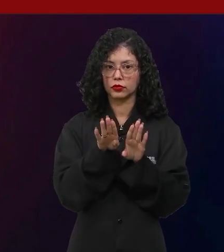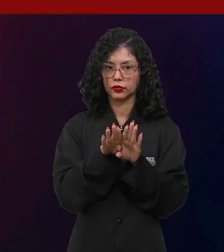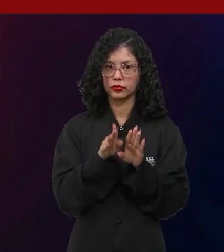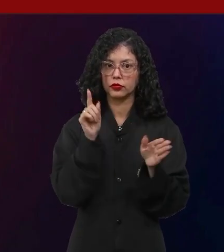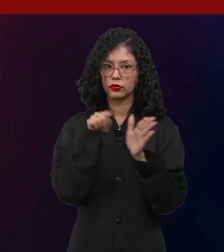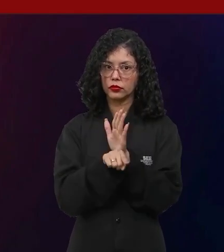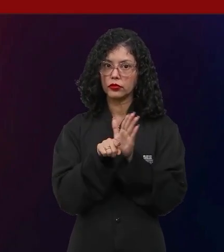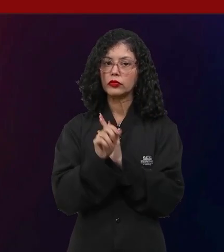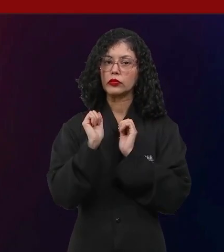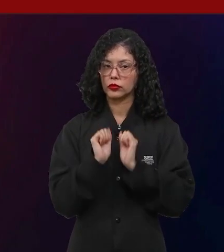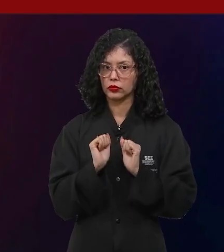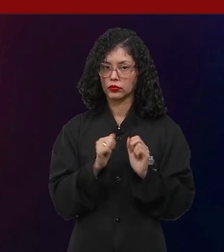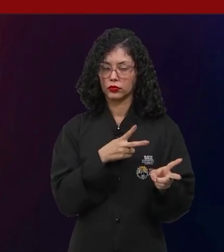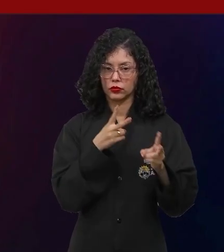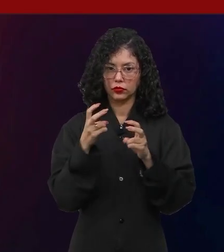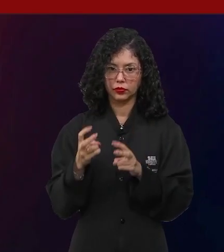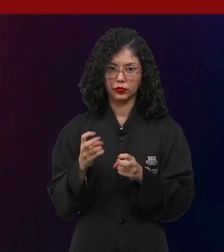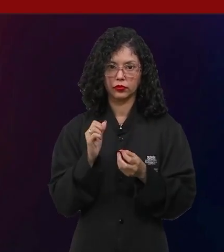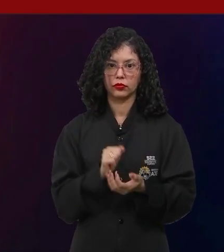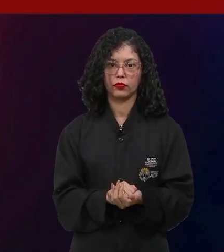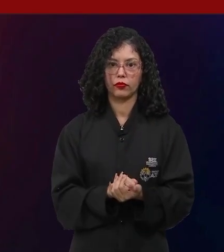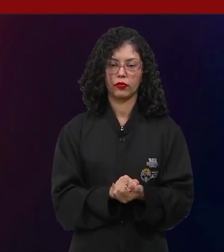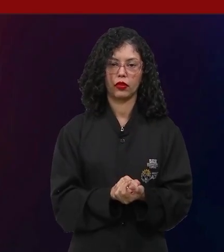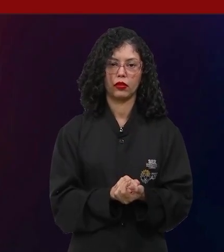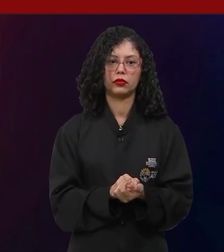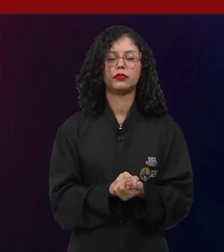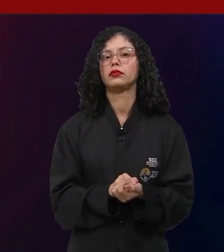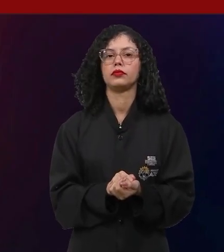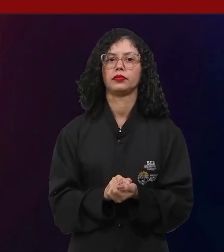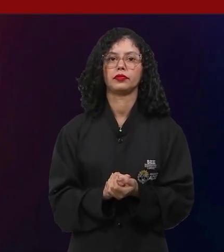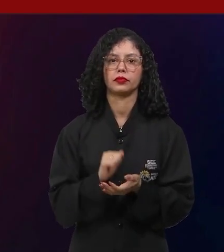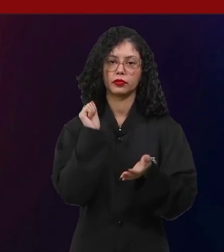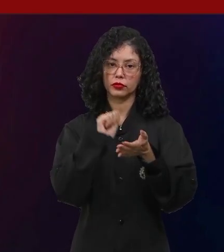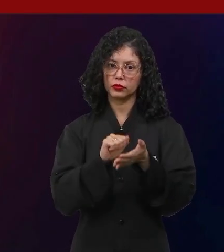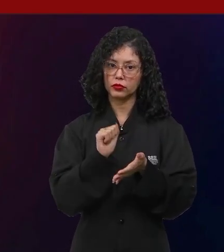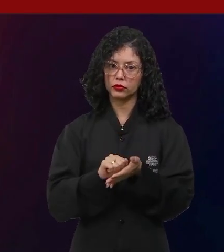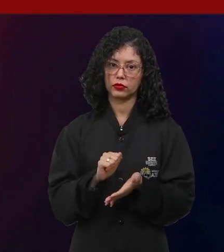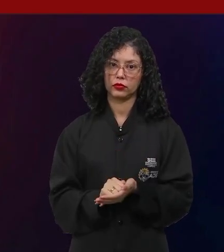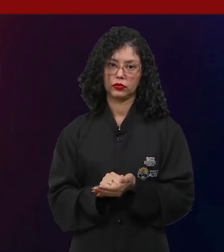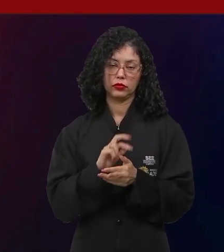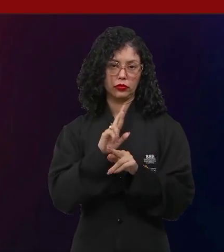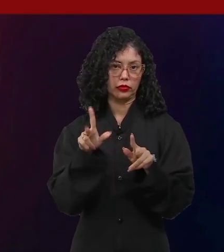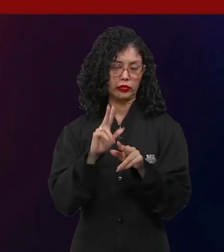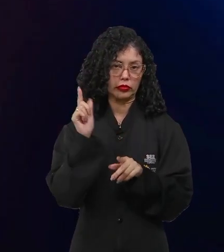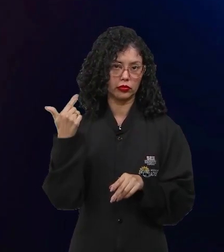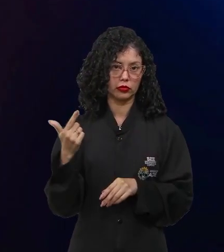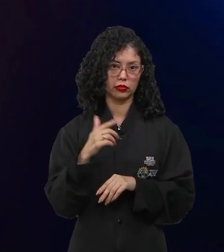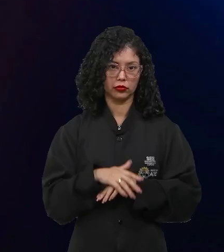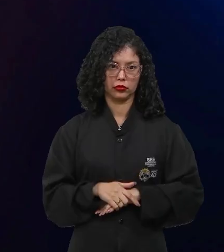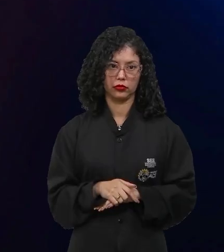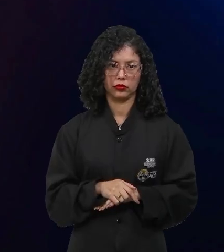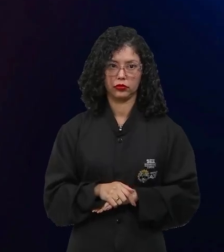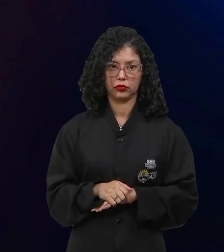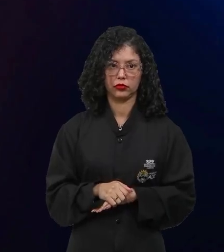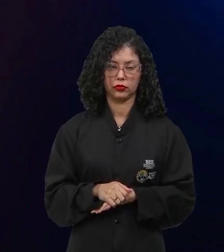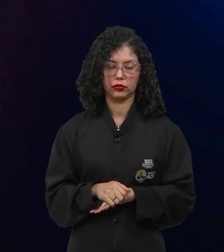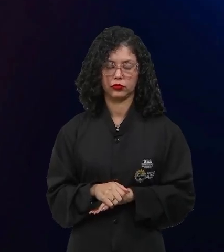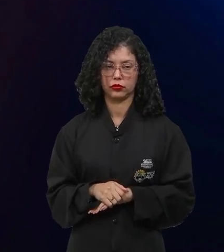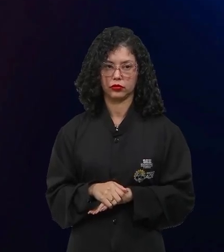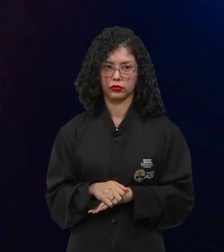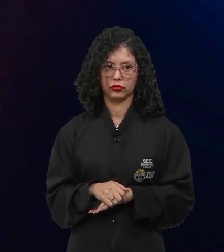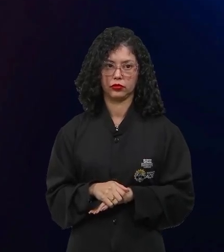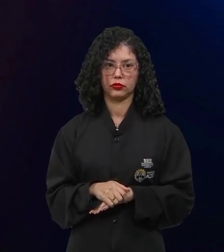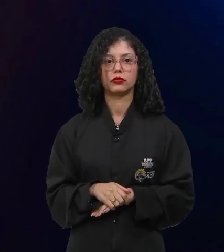essa questão. Você pode observar aí essa notação musical, que ela é diferente das notações musicais de